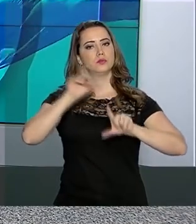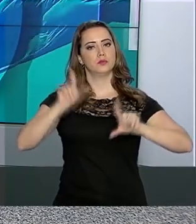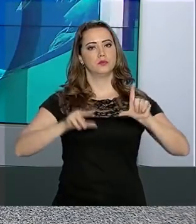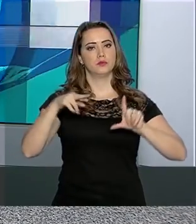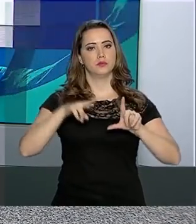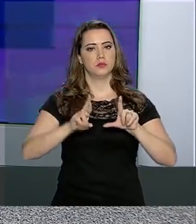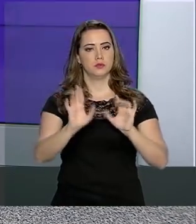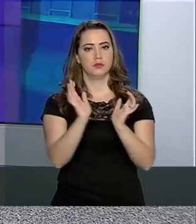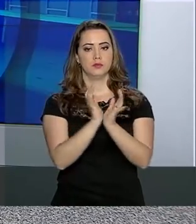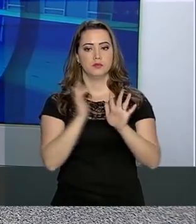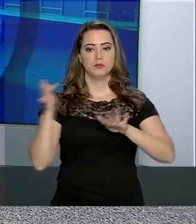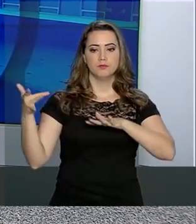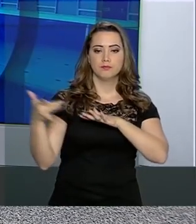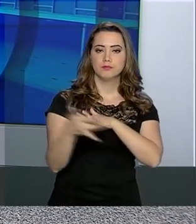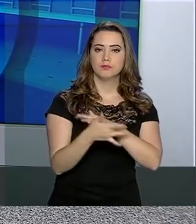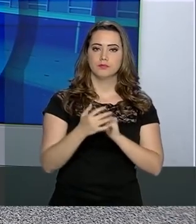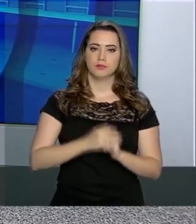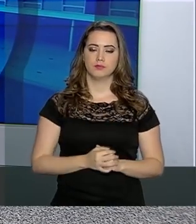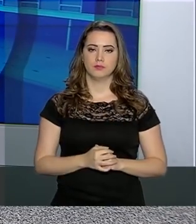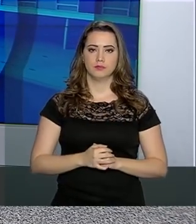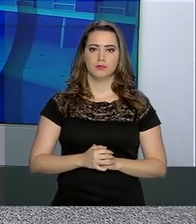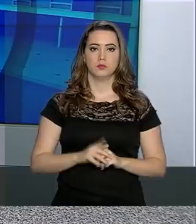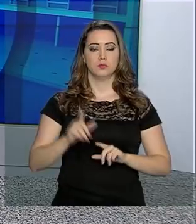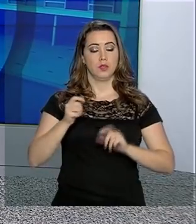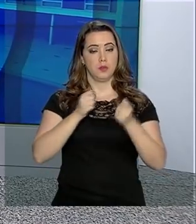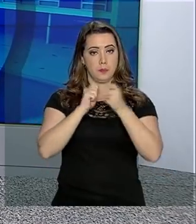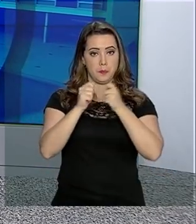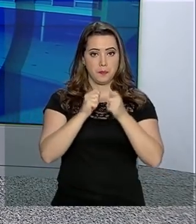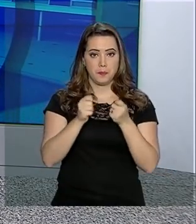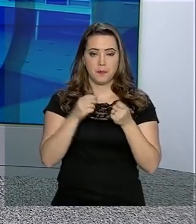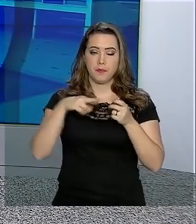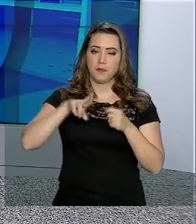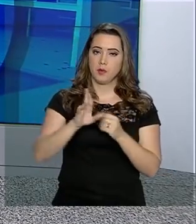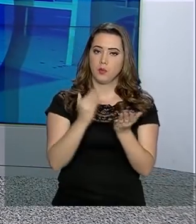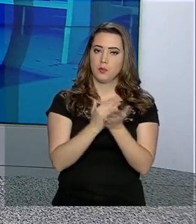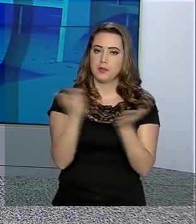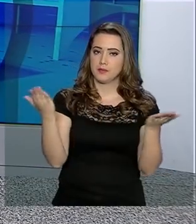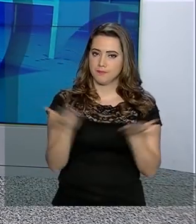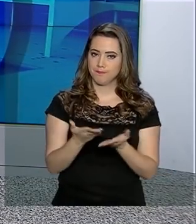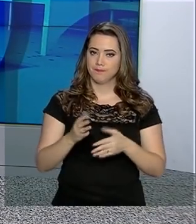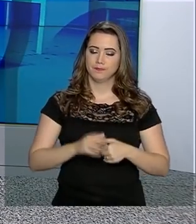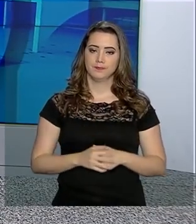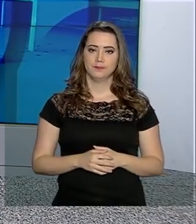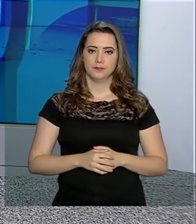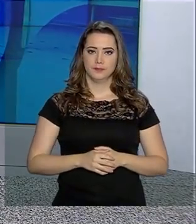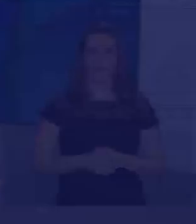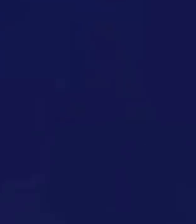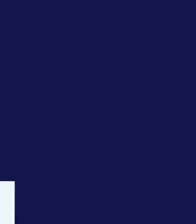hashtag TVNBR nas redes sociais. O repórter NBR começa agora.